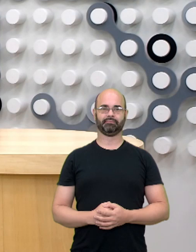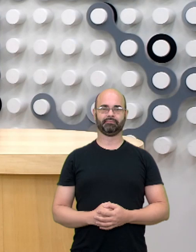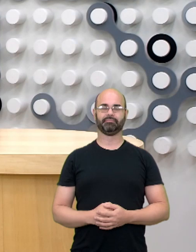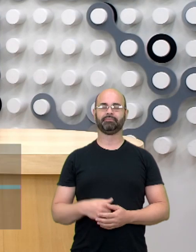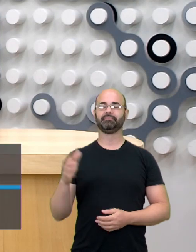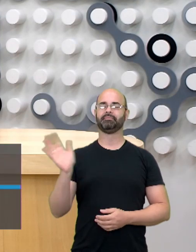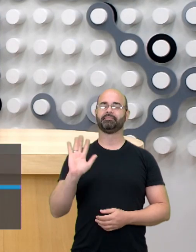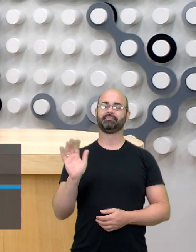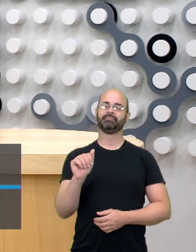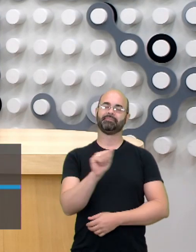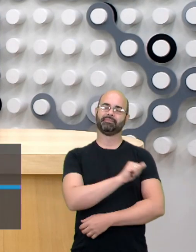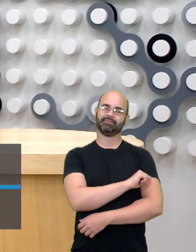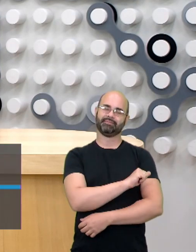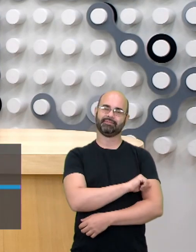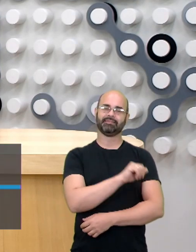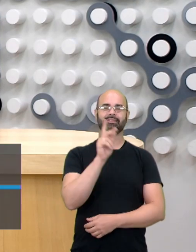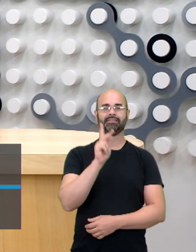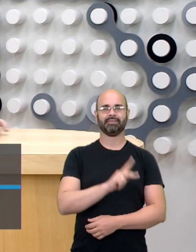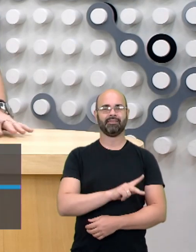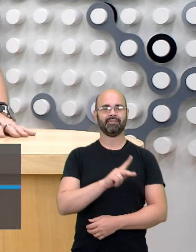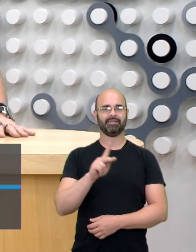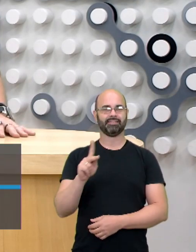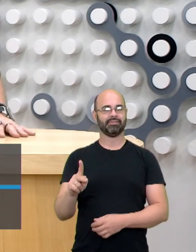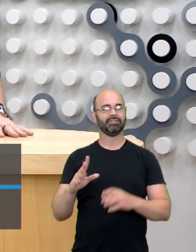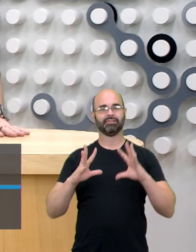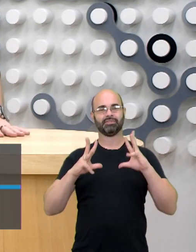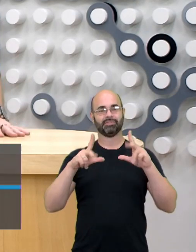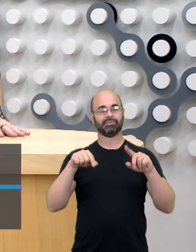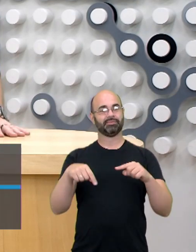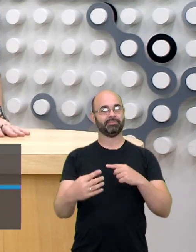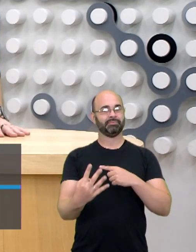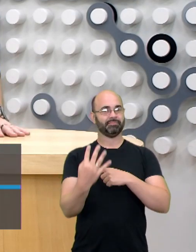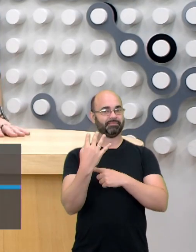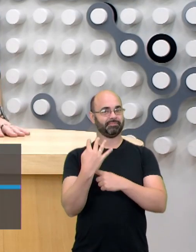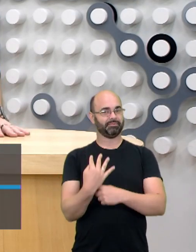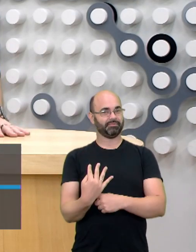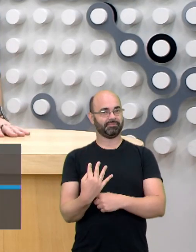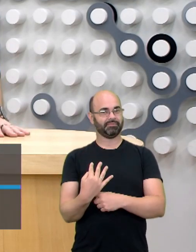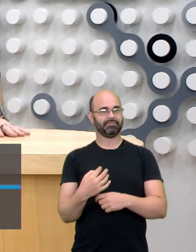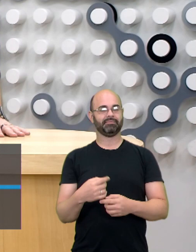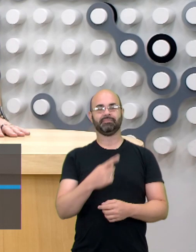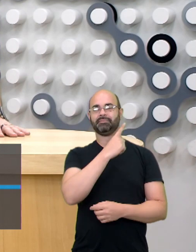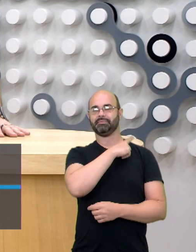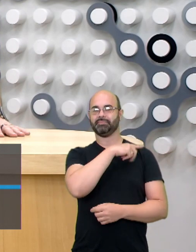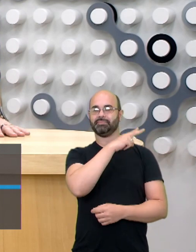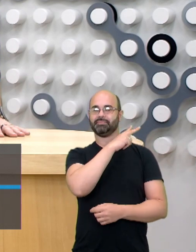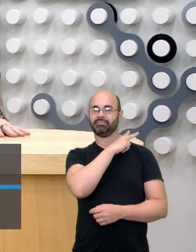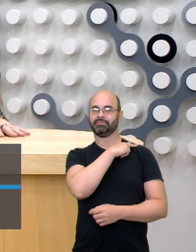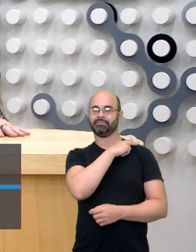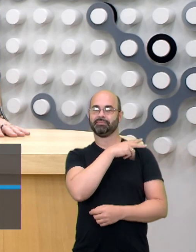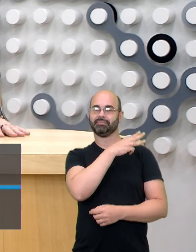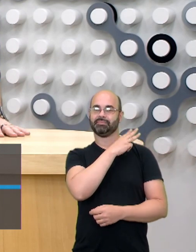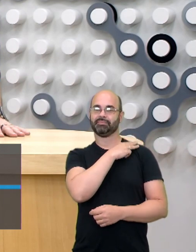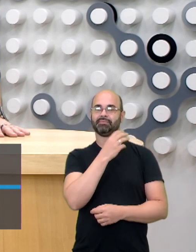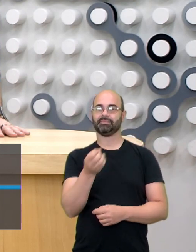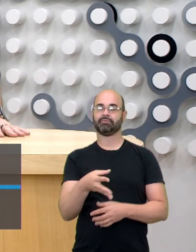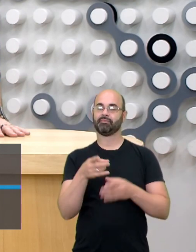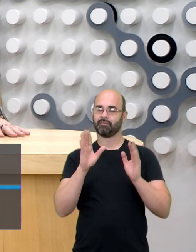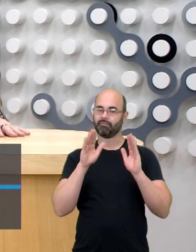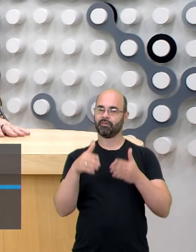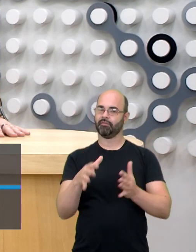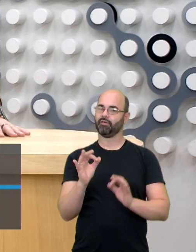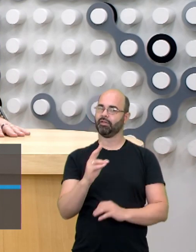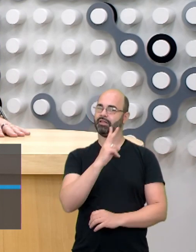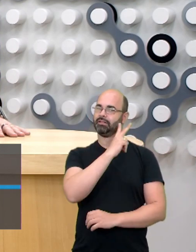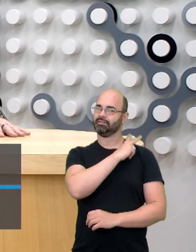Olá, alunos, professores e a todos que irão acompanhar mais essa aula do novo ensino médio aí para a segunda série do ensino